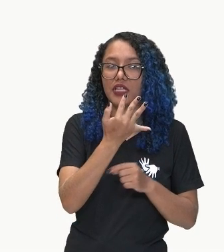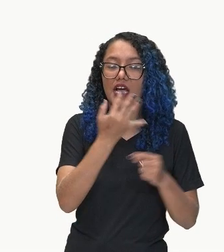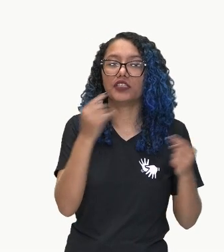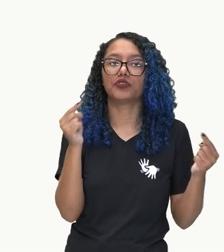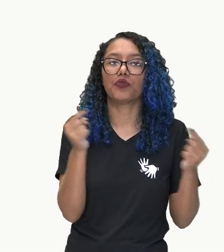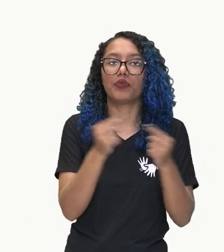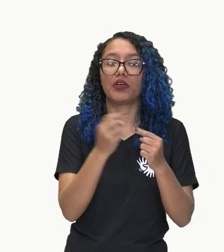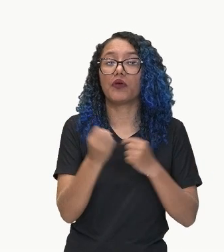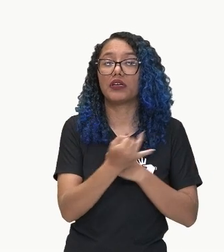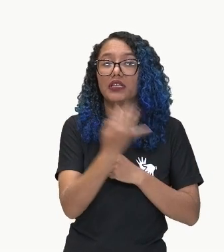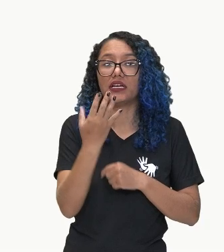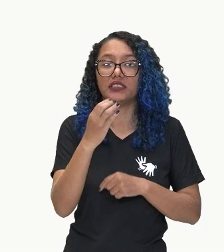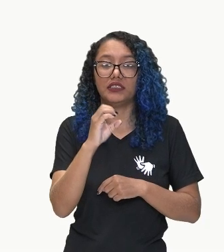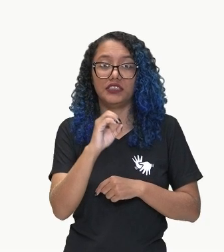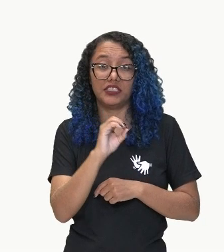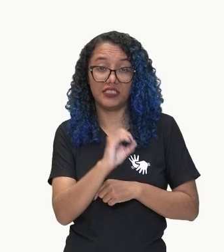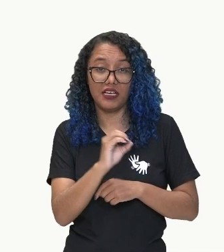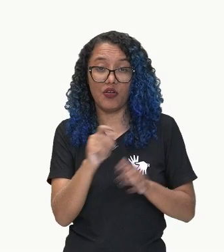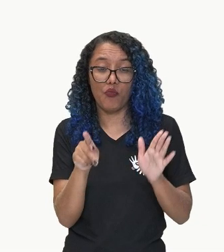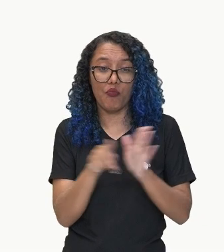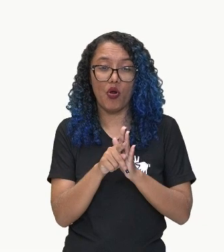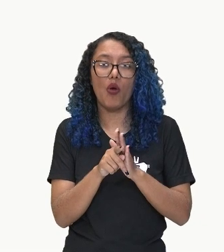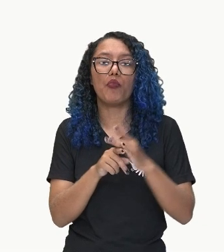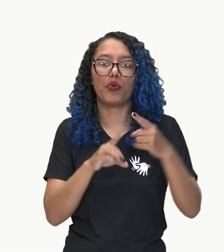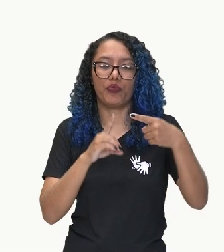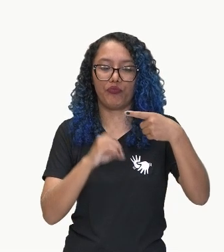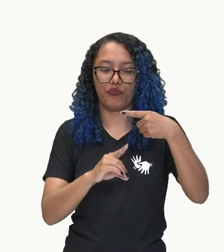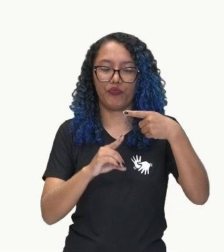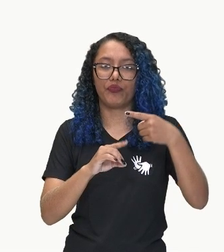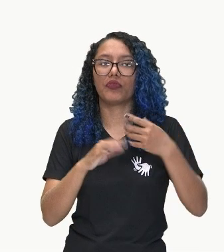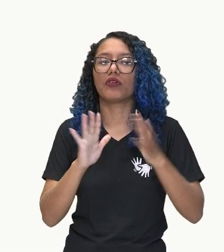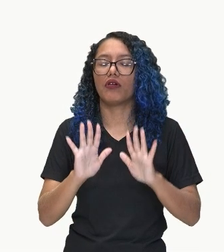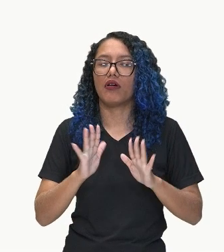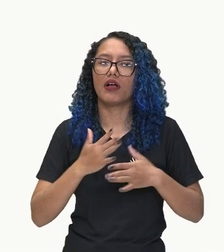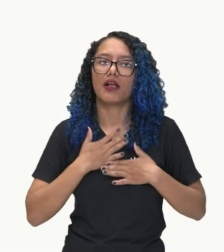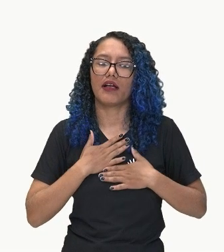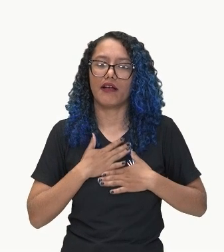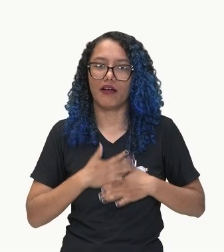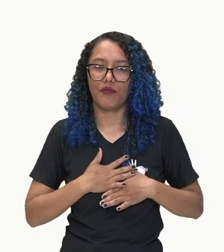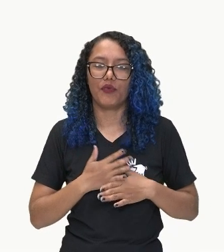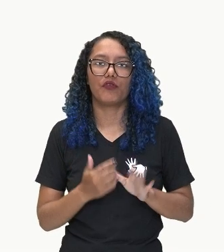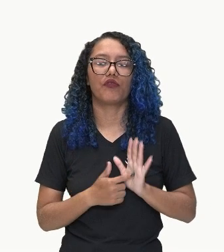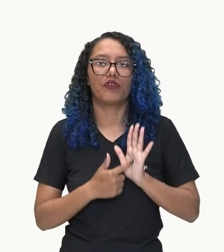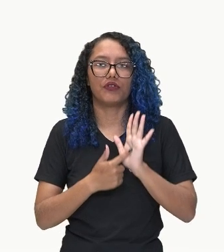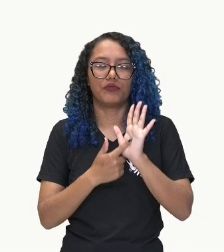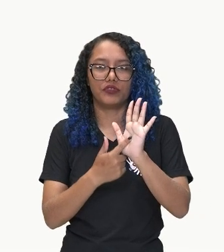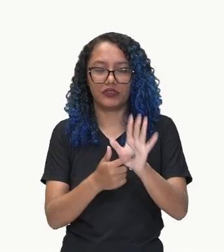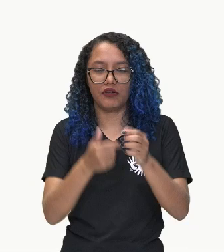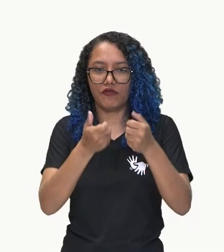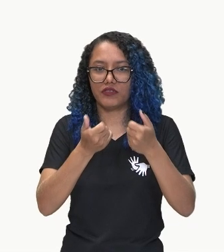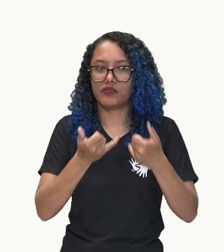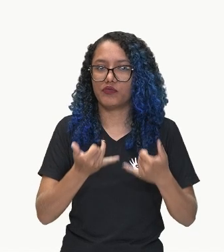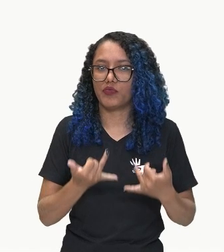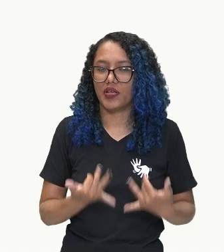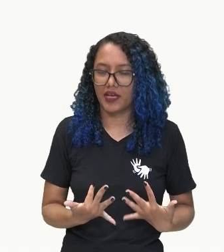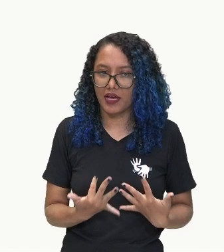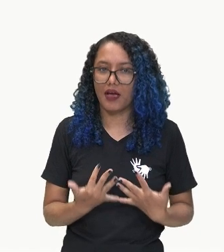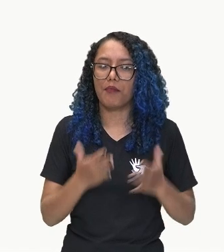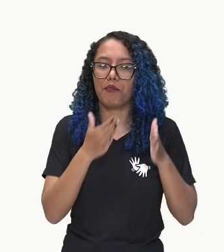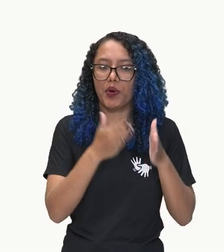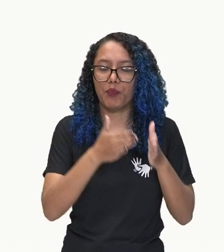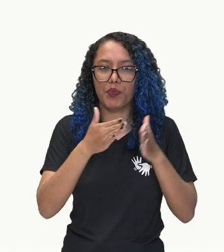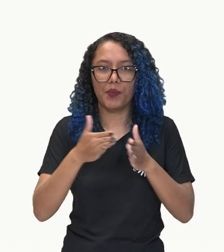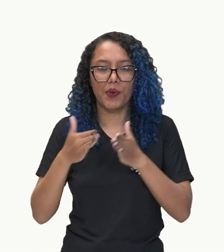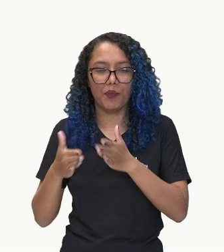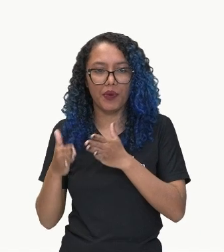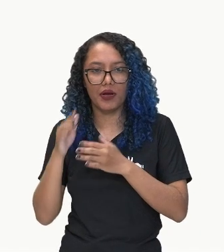meio complicado? Então, vamos aqui avançar, que é para você ver como se procede diante disso. Aqui